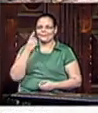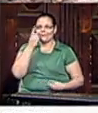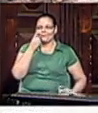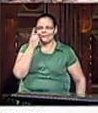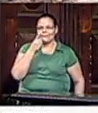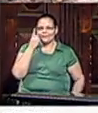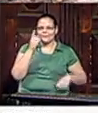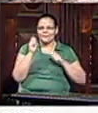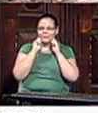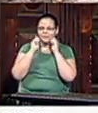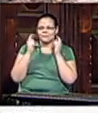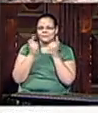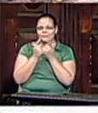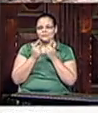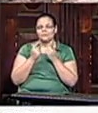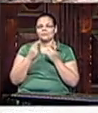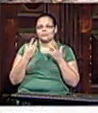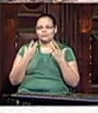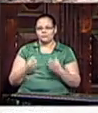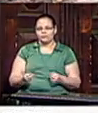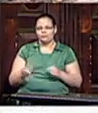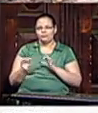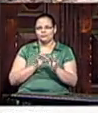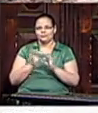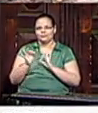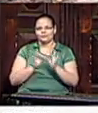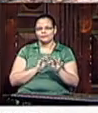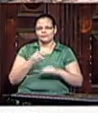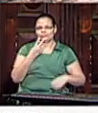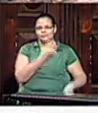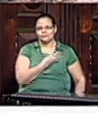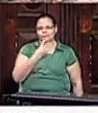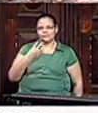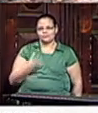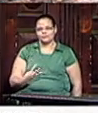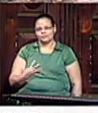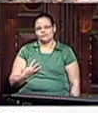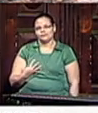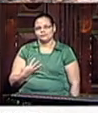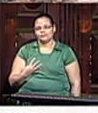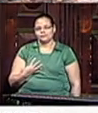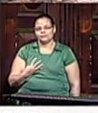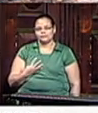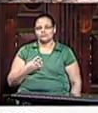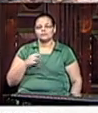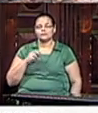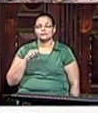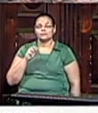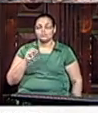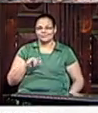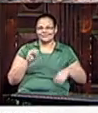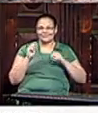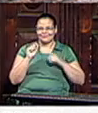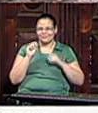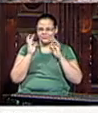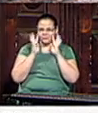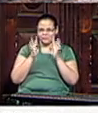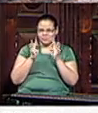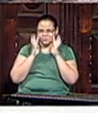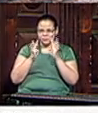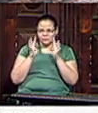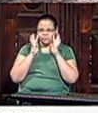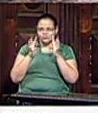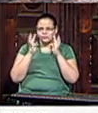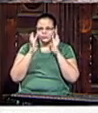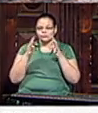casa, pela aprovação do projeto do guarda-parque, que chama atenção para uma categoria